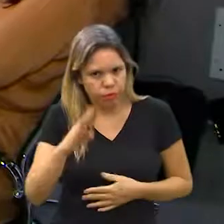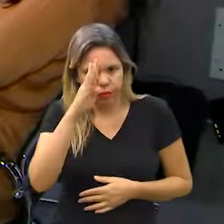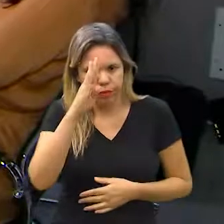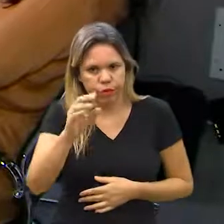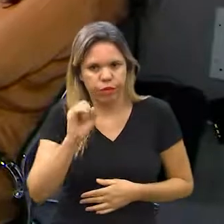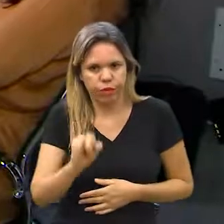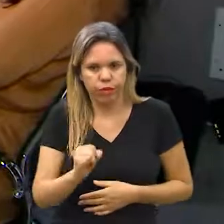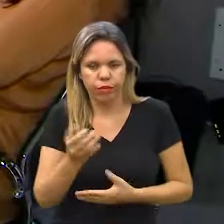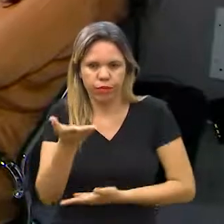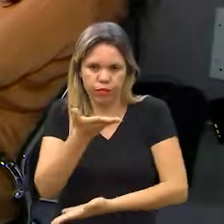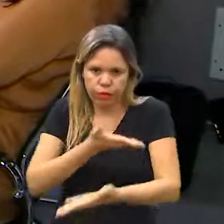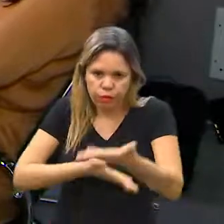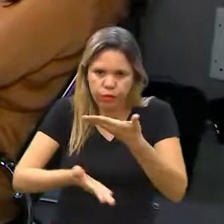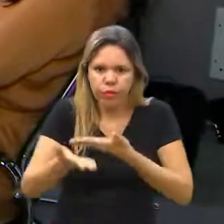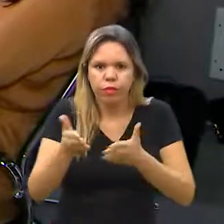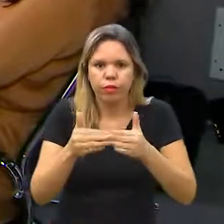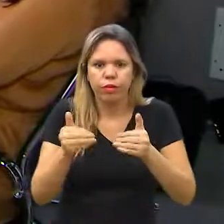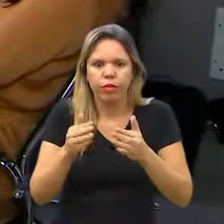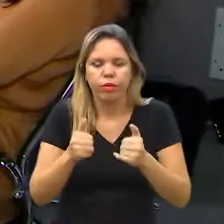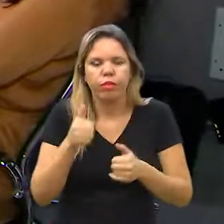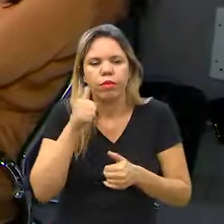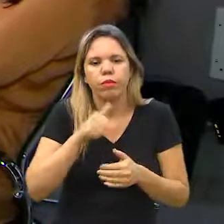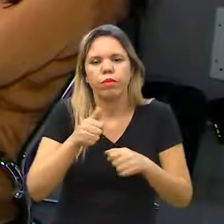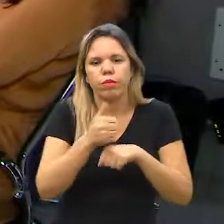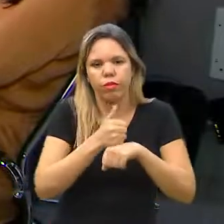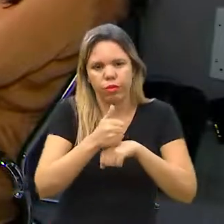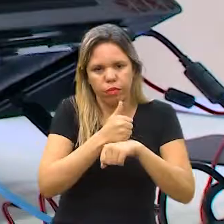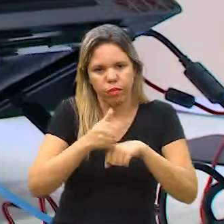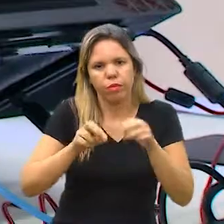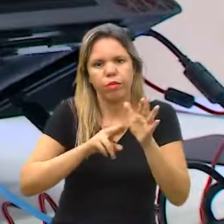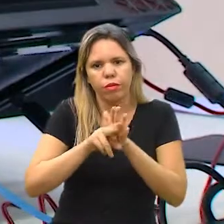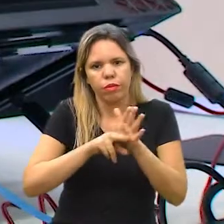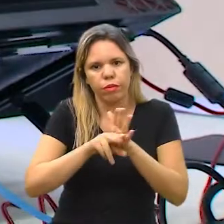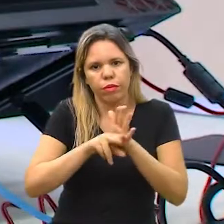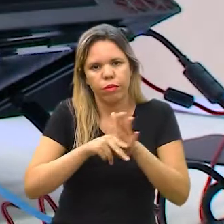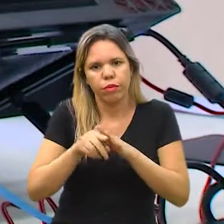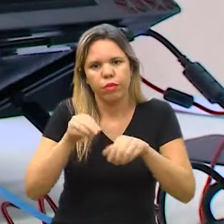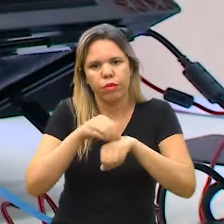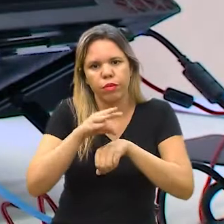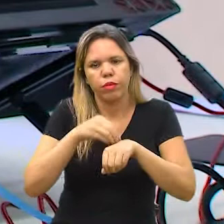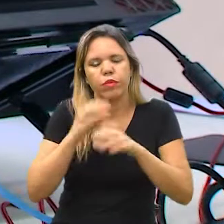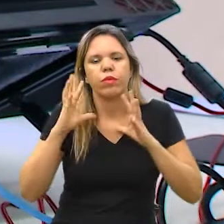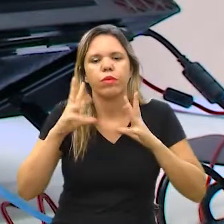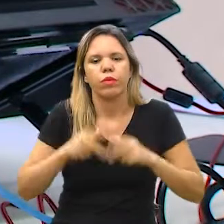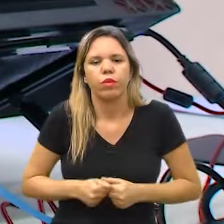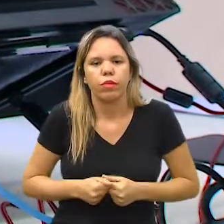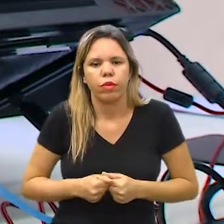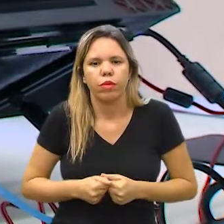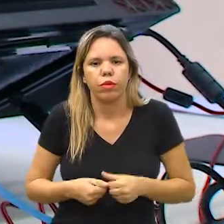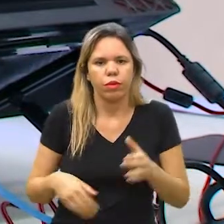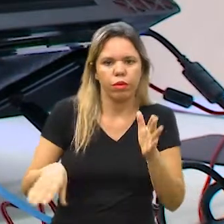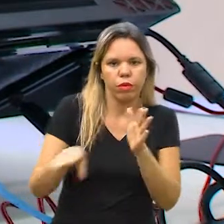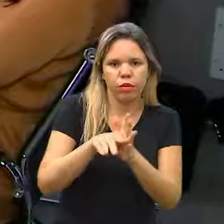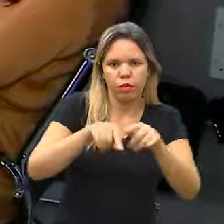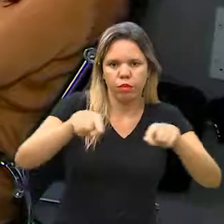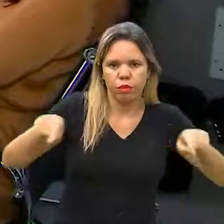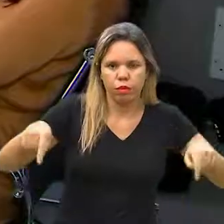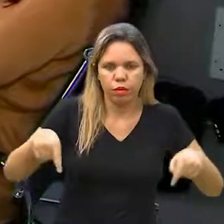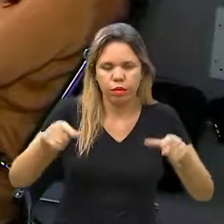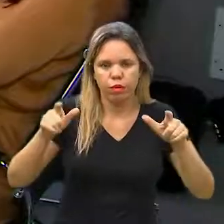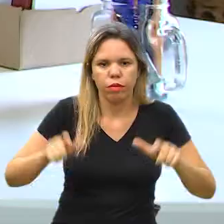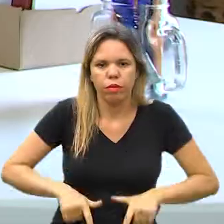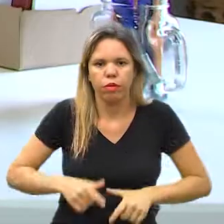principalmente se eles forem compartilhados essa bióloga deu dicas de como deve ser a higienização ao chegar na sala